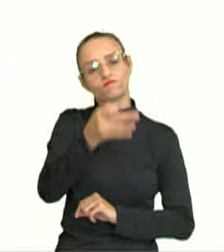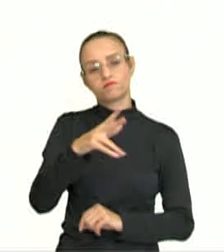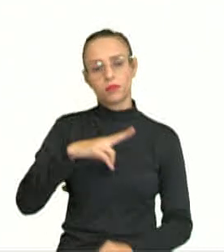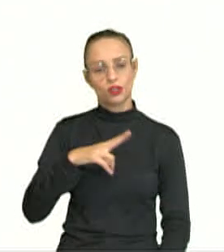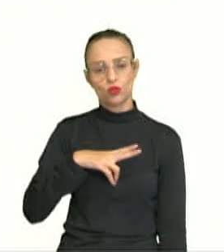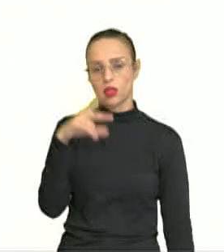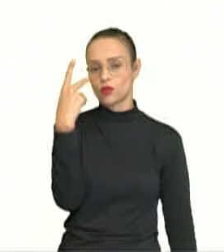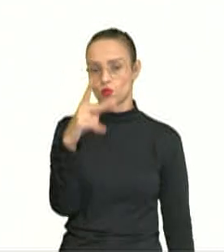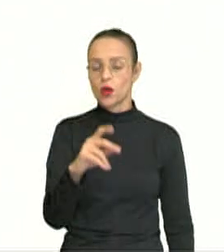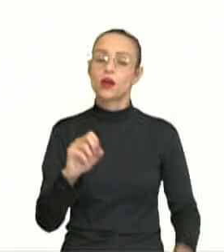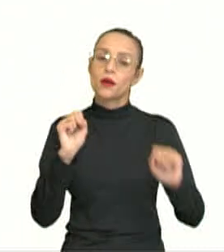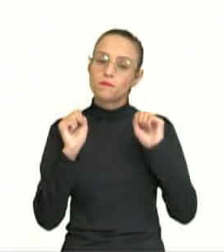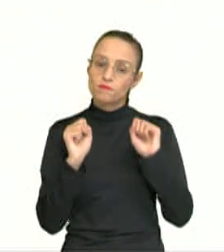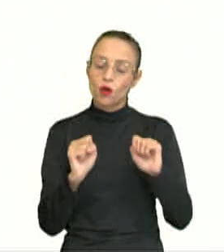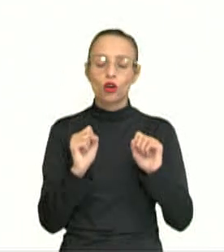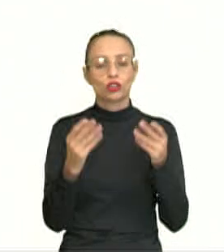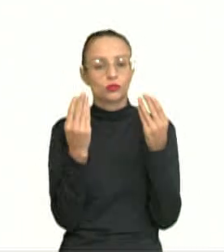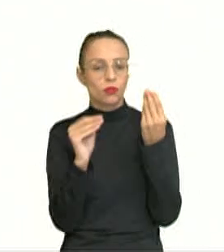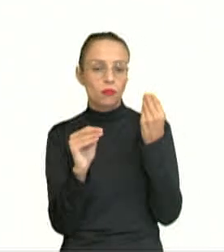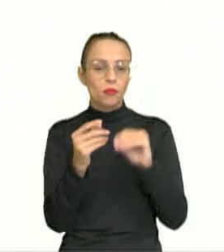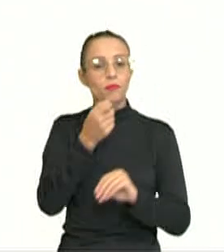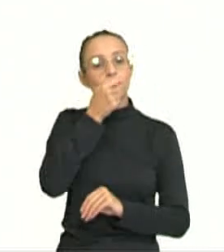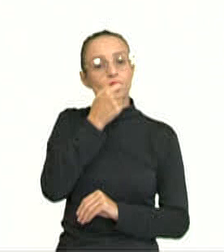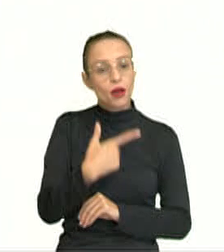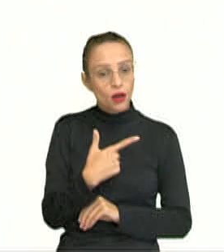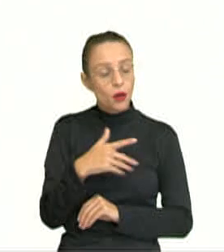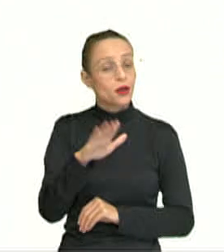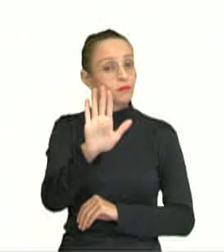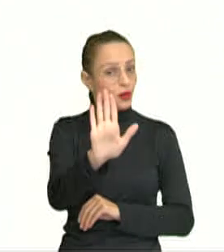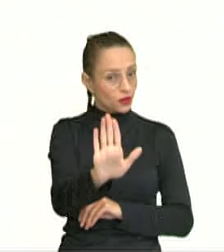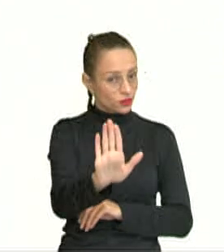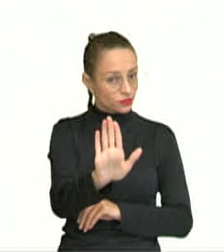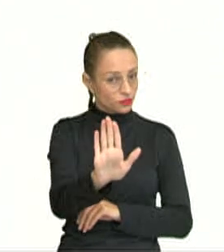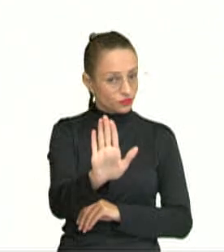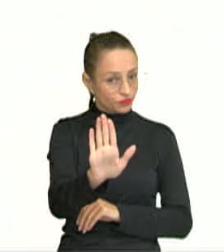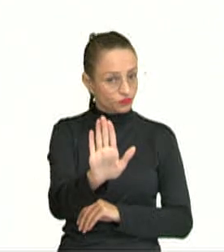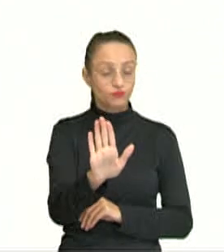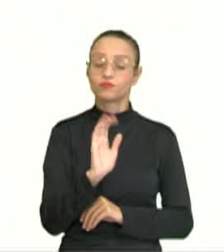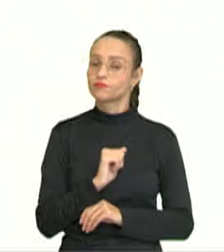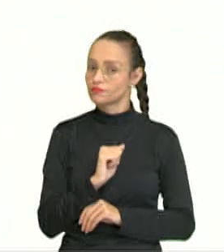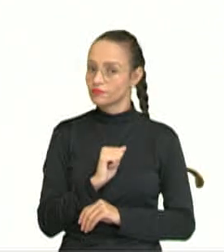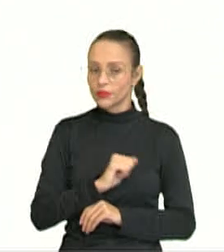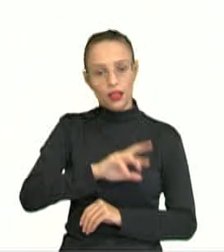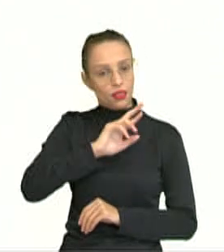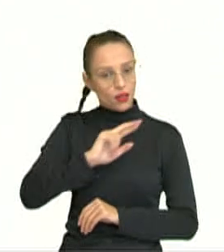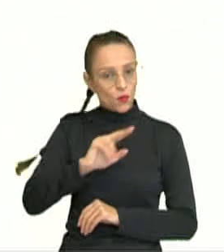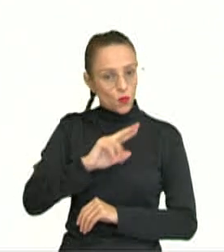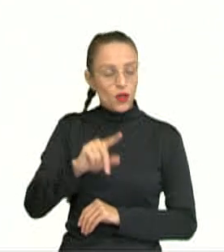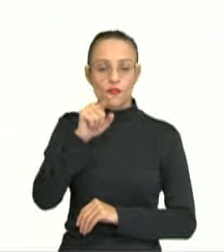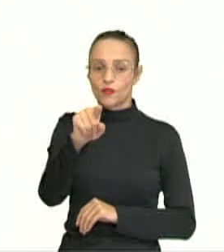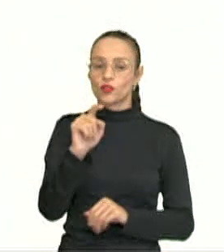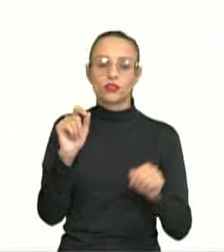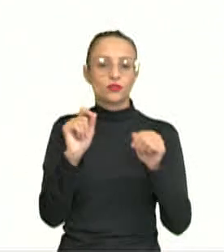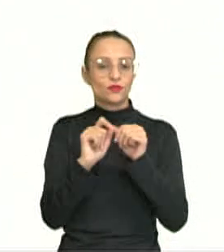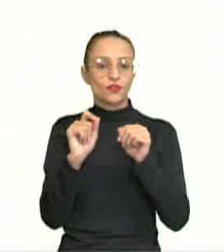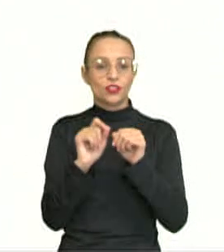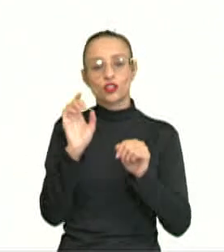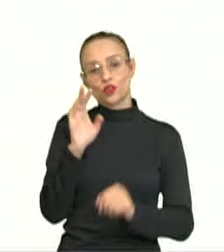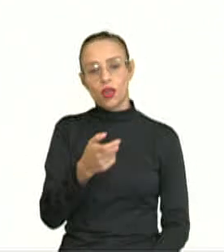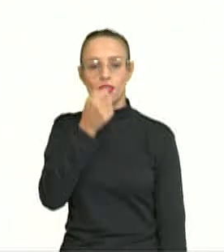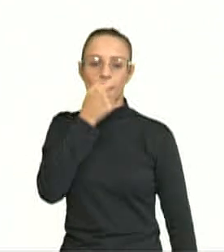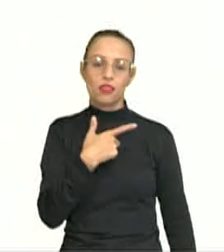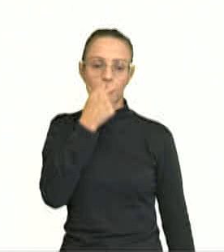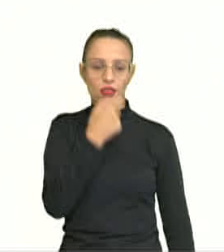Você também pode colocar um pouco de humor e anedota. No entanto, não é para você ir lá fazer só